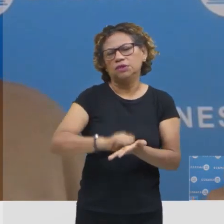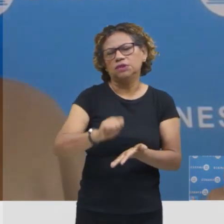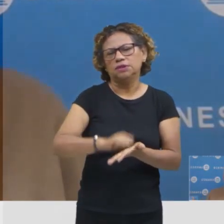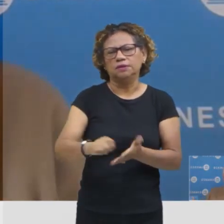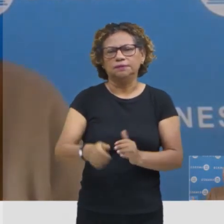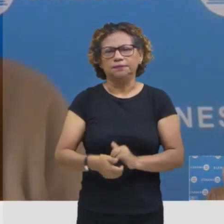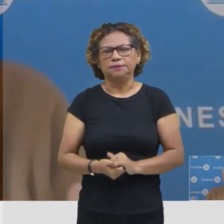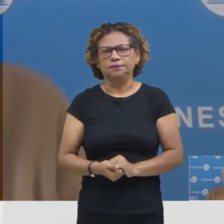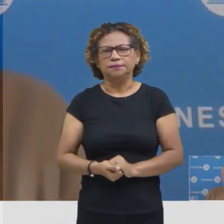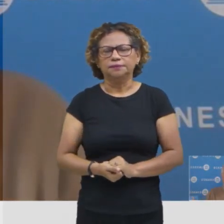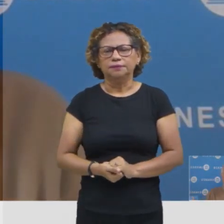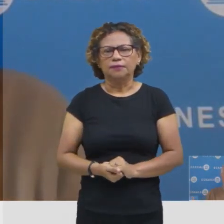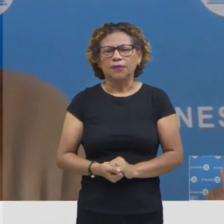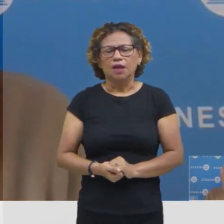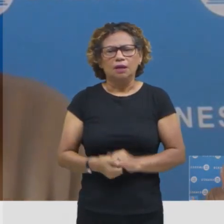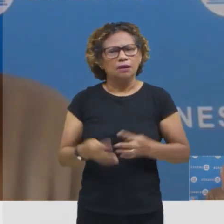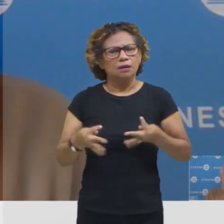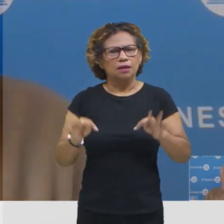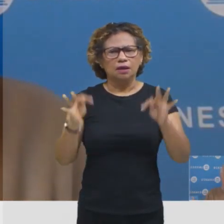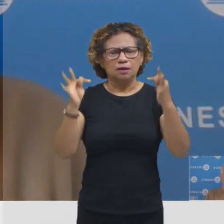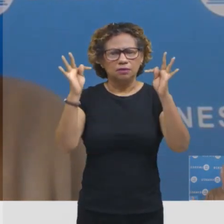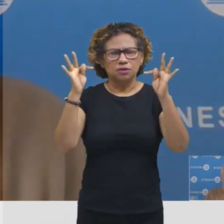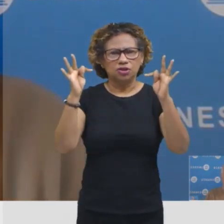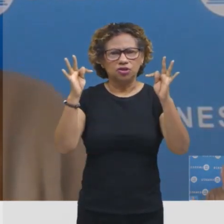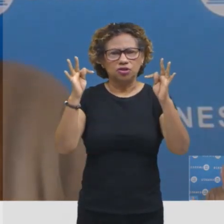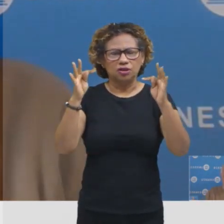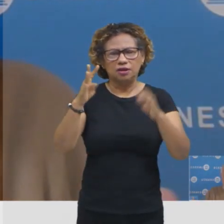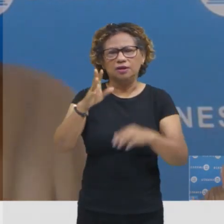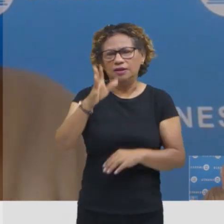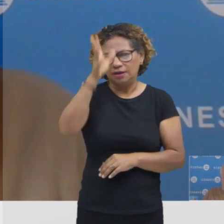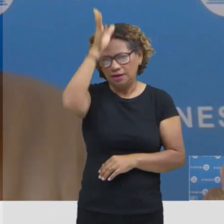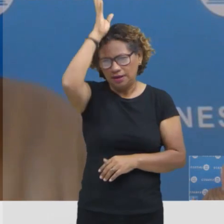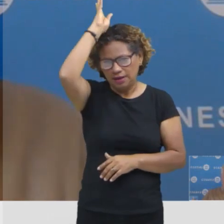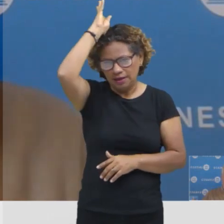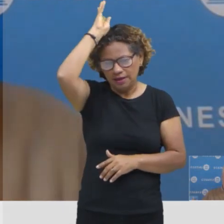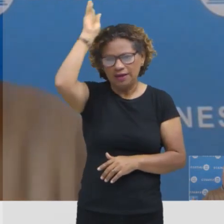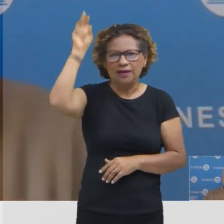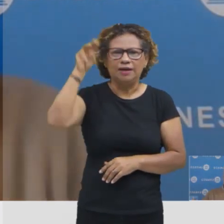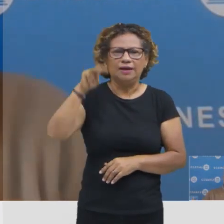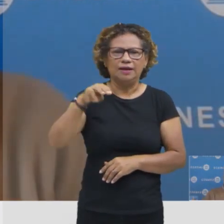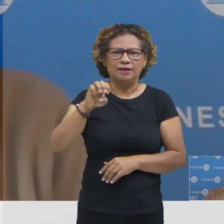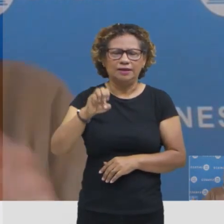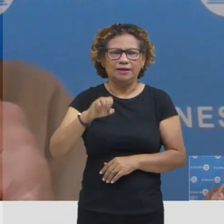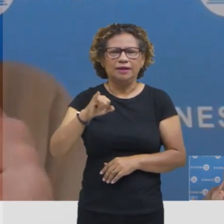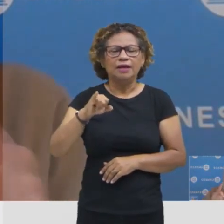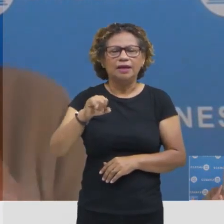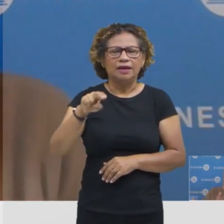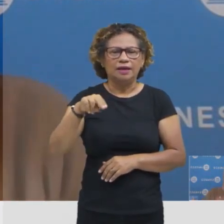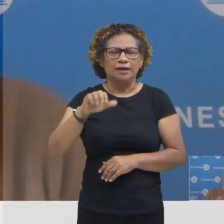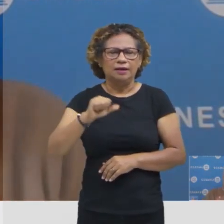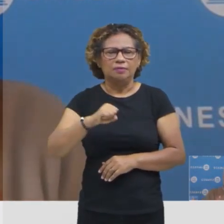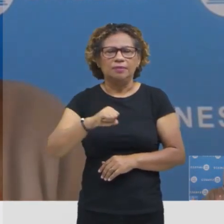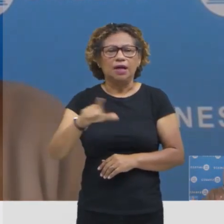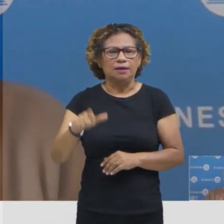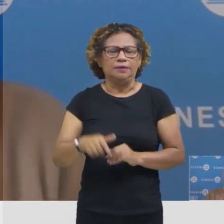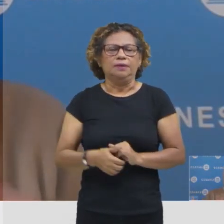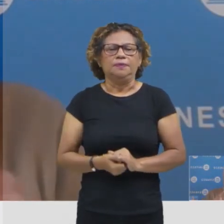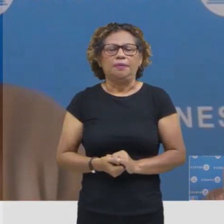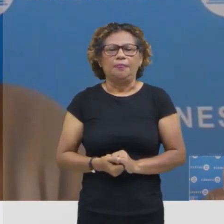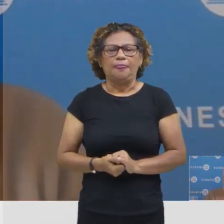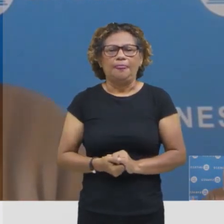bem, a tecnologia não é boa nem má e, portanto, ela tem que ser utilizada. Mas não creio